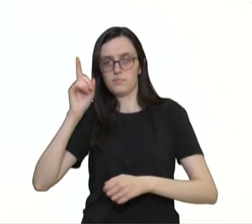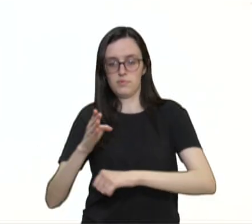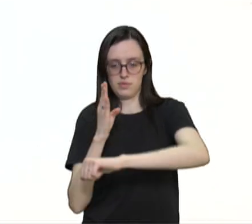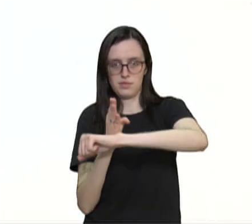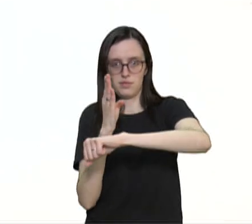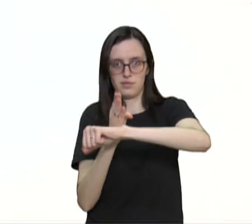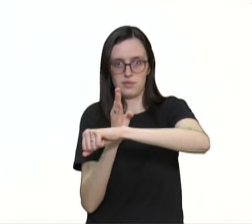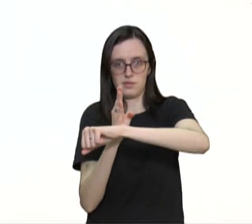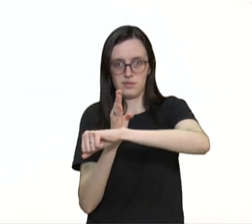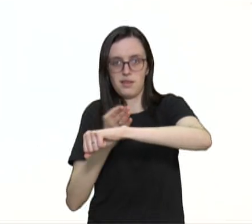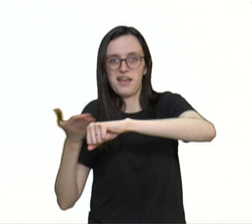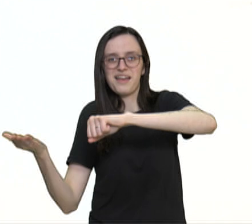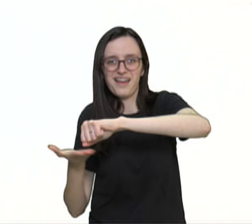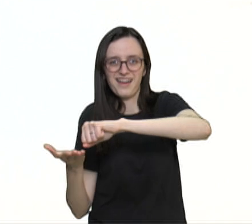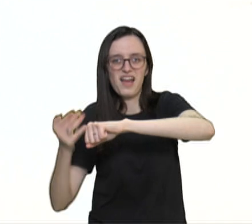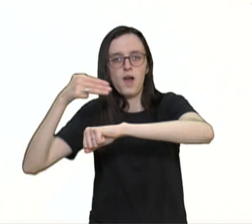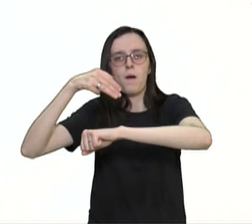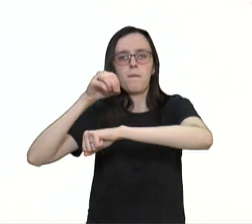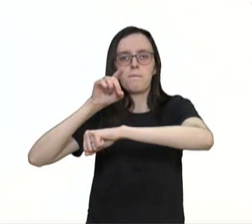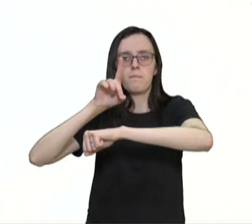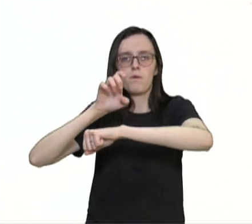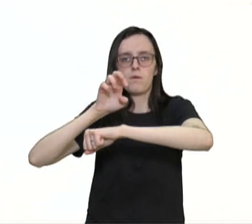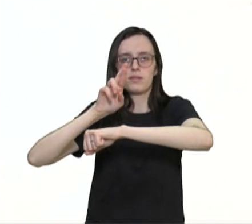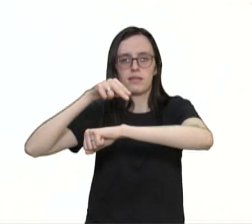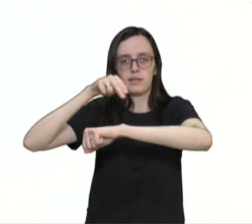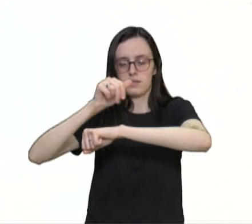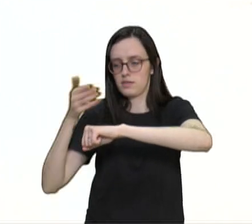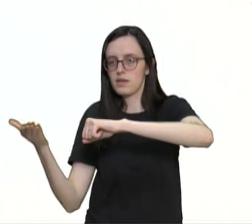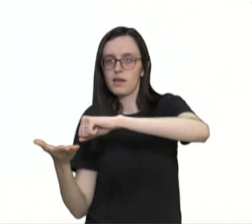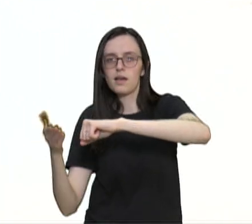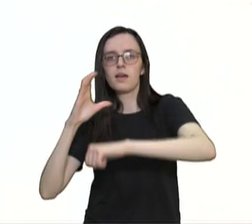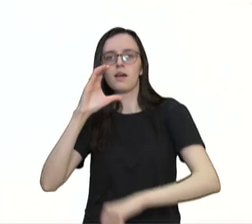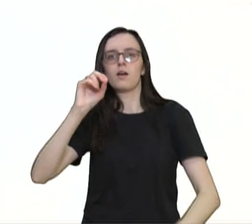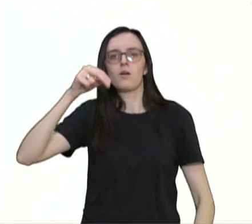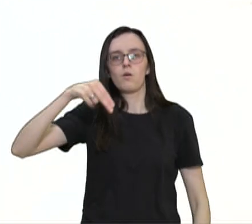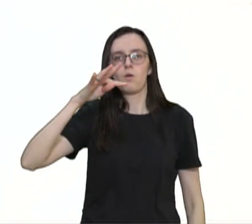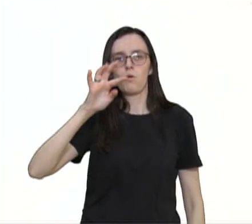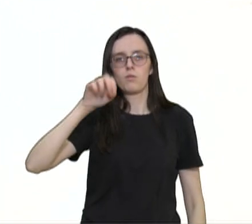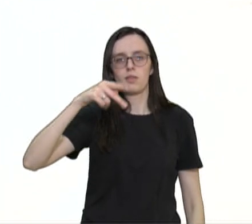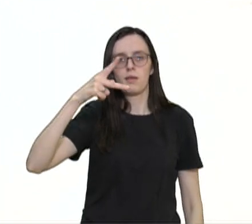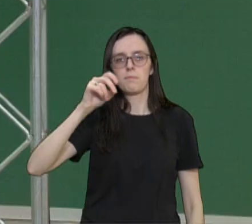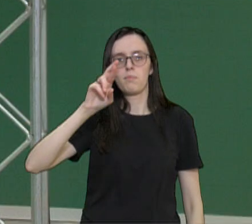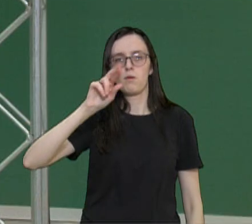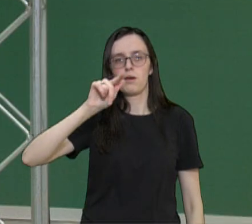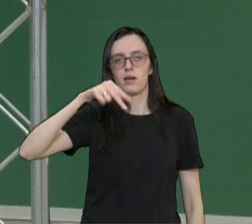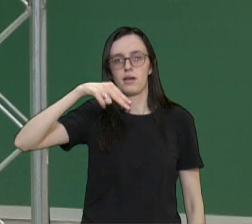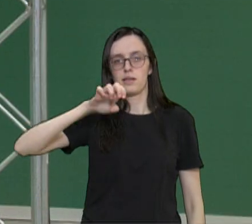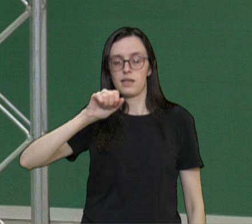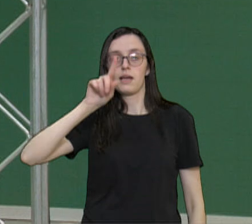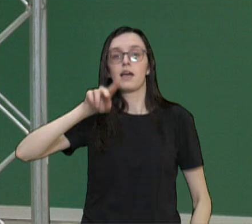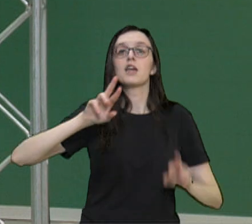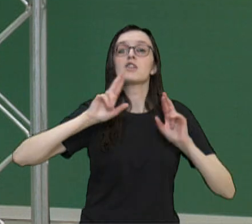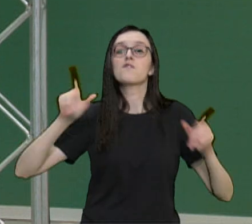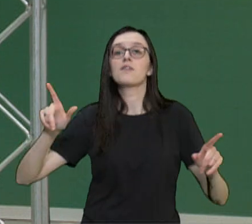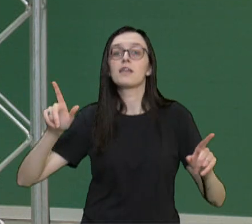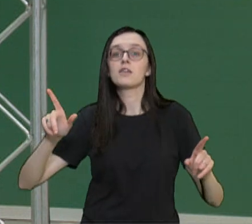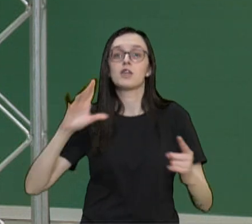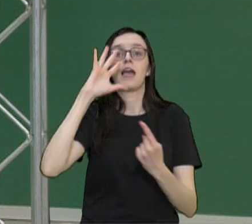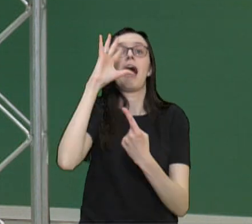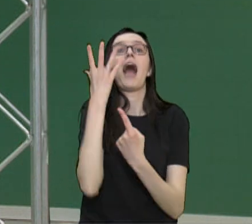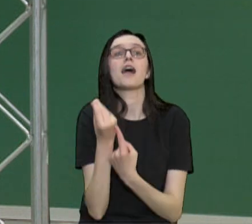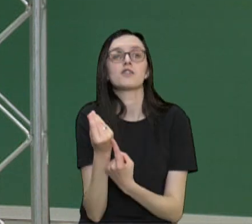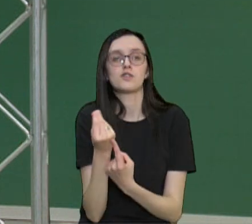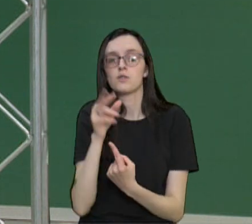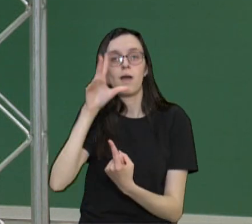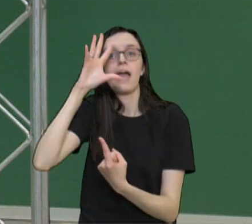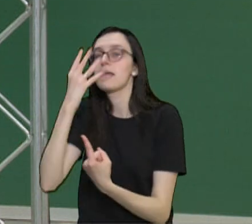contemporânea, que é arte na idade moderna, arte na idade contemporânea, diferente de arte moderna, que é a partir